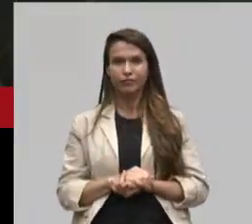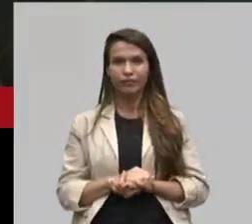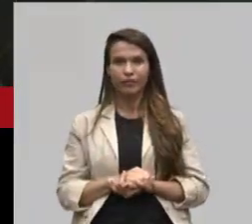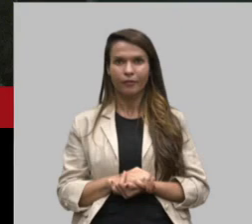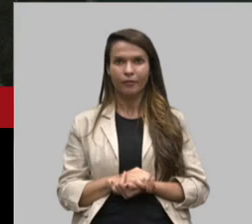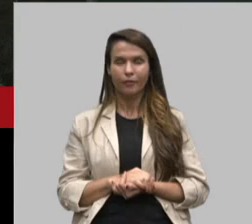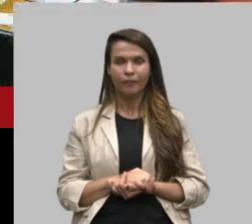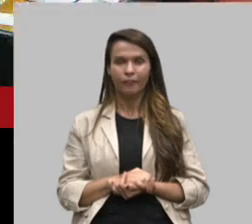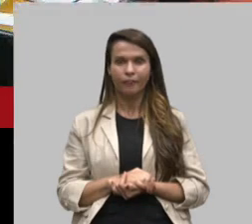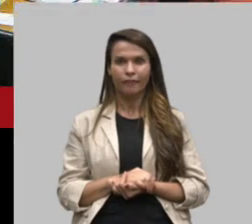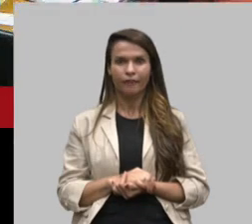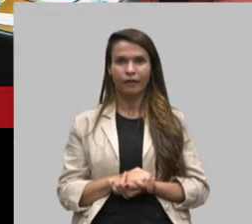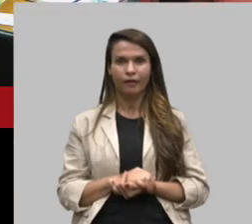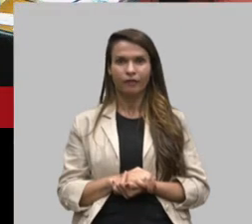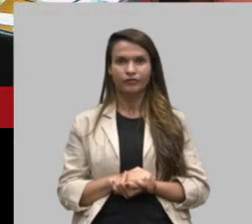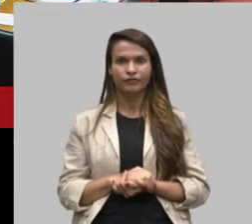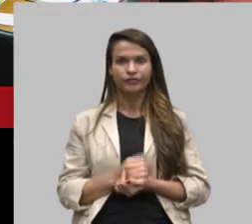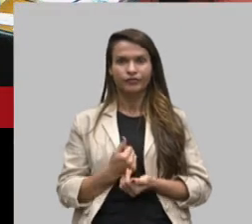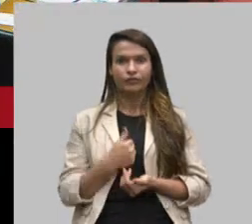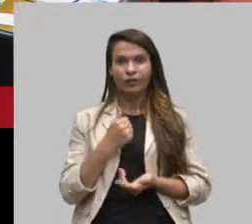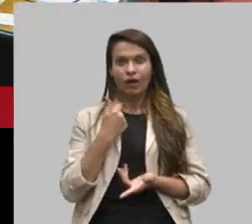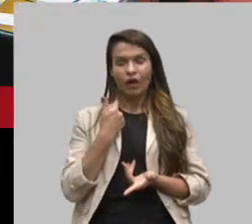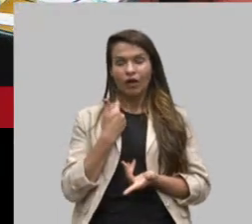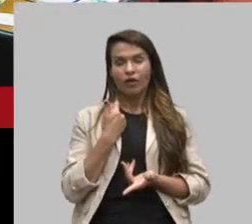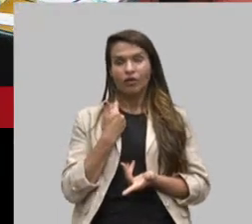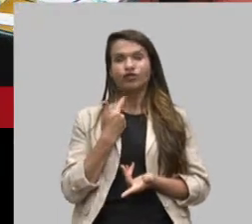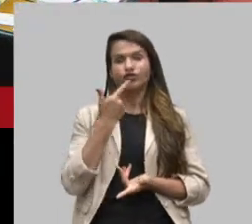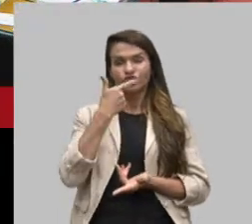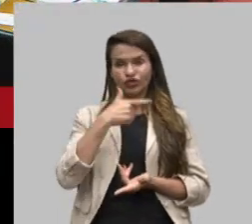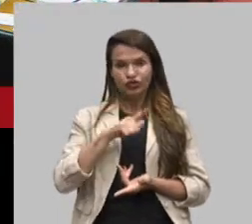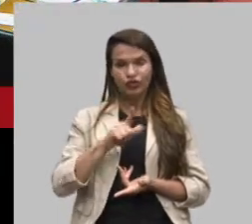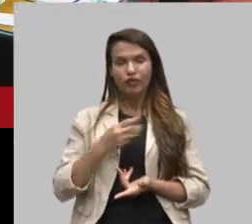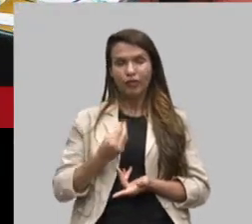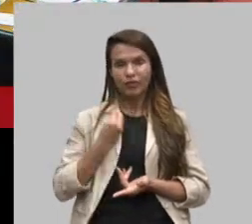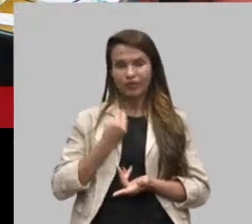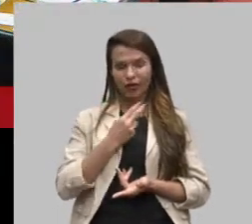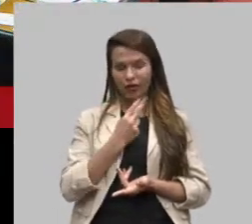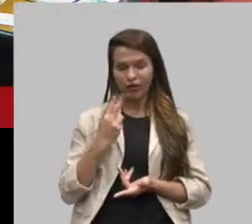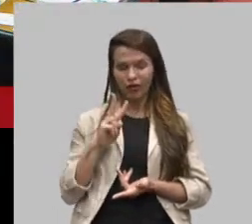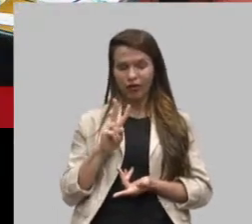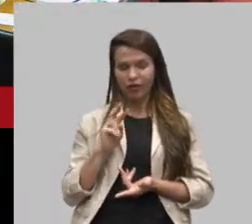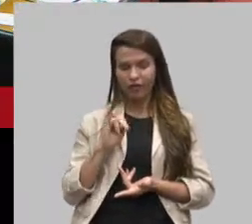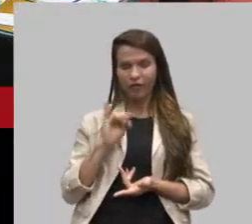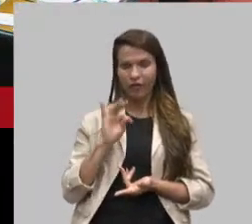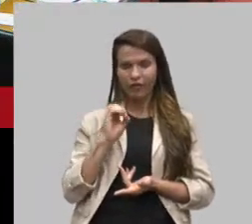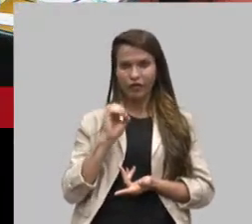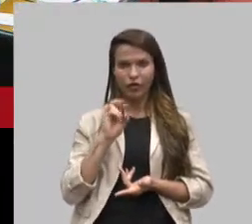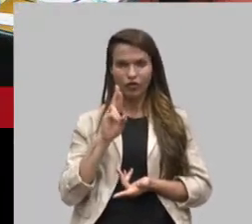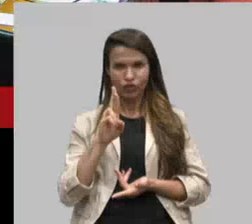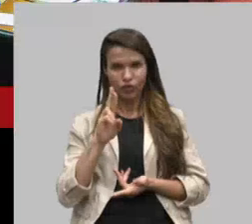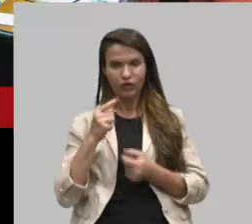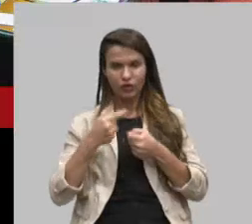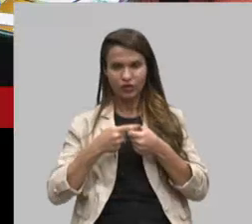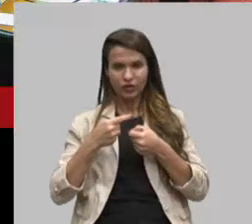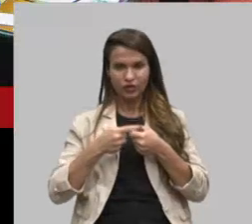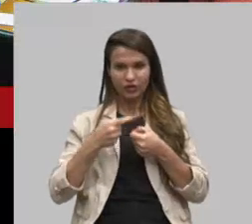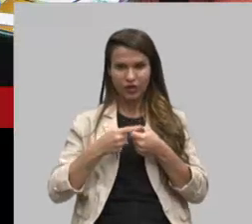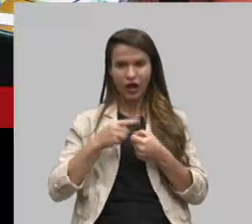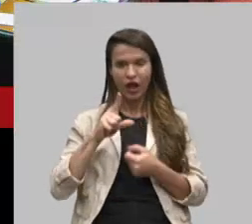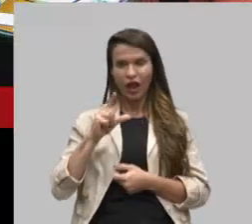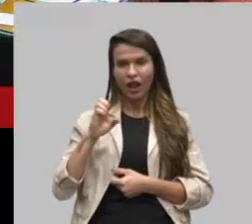João eu venho mais eu venho mais uma vez aqui sou João Vitor Rocha de Leopoldina Minas Gerais Eu gostaria de